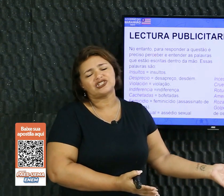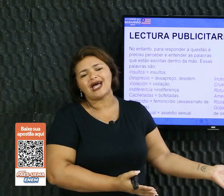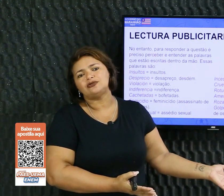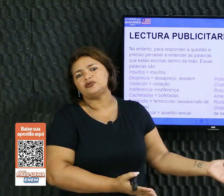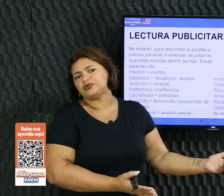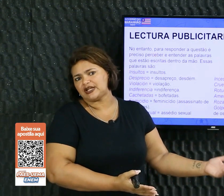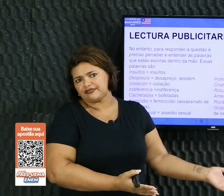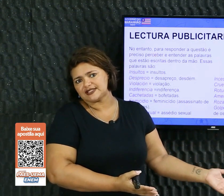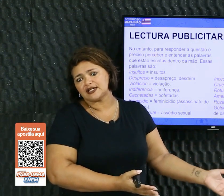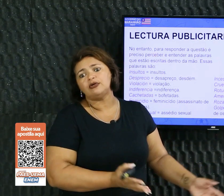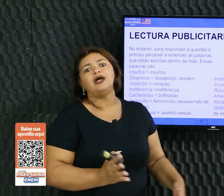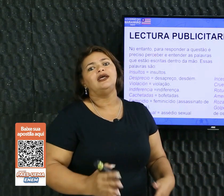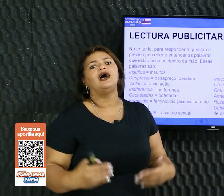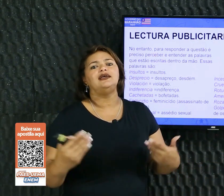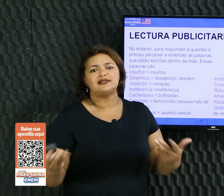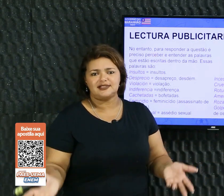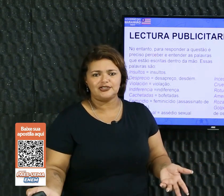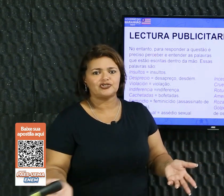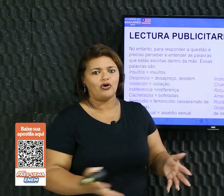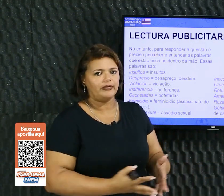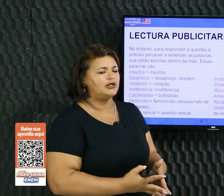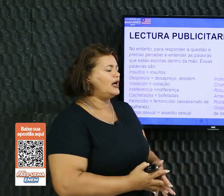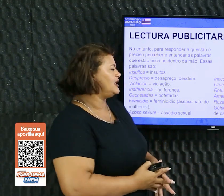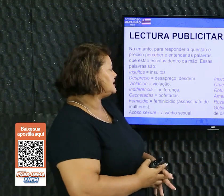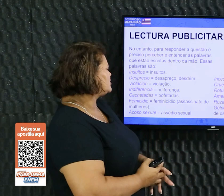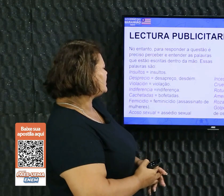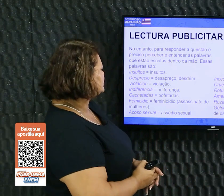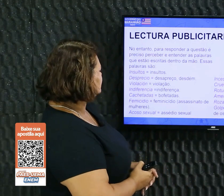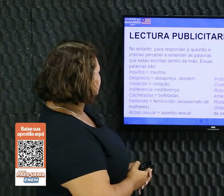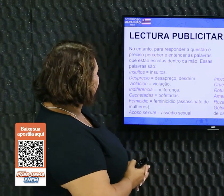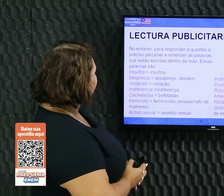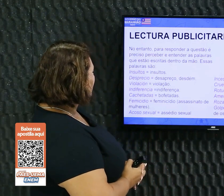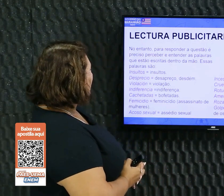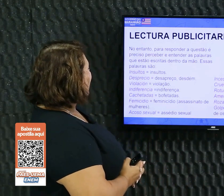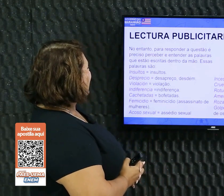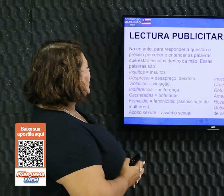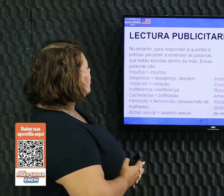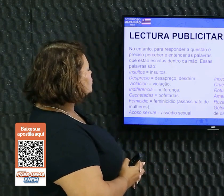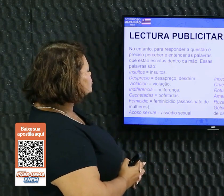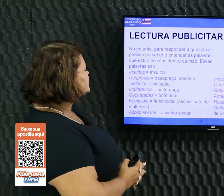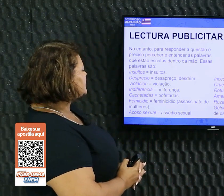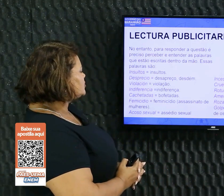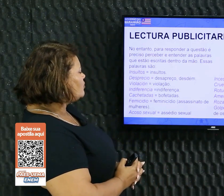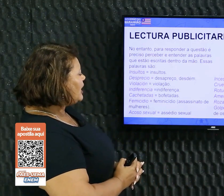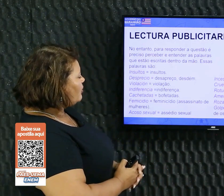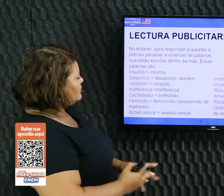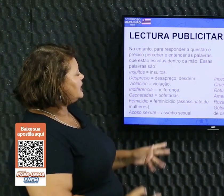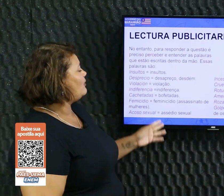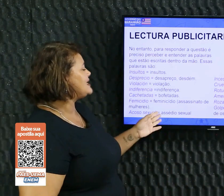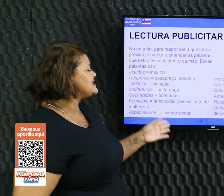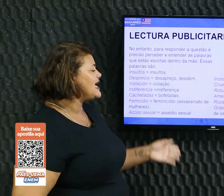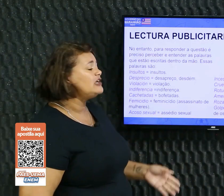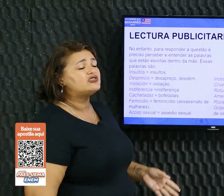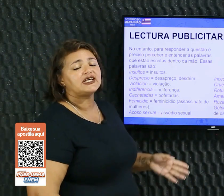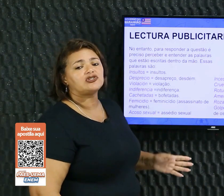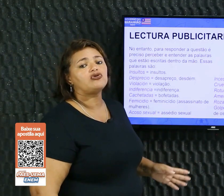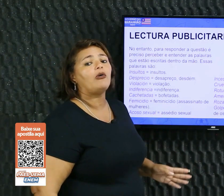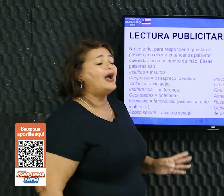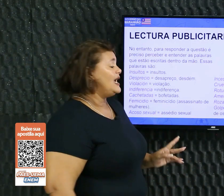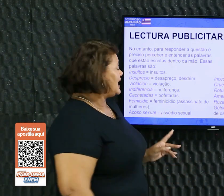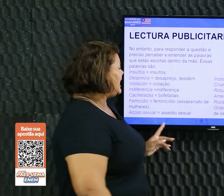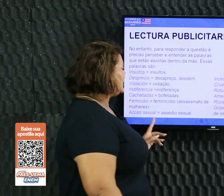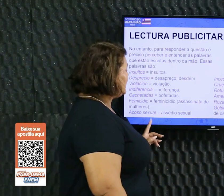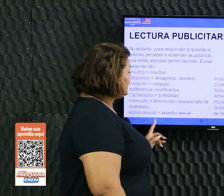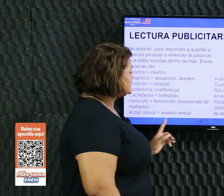está em estado de putrefação e aí é que se descobre a situação, né? Acoso sexual, que é o assédio